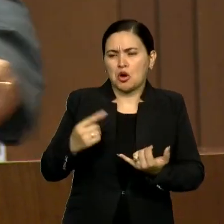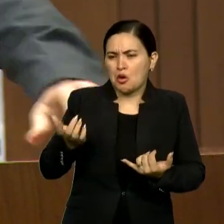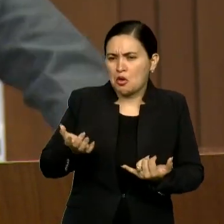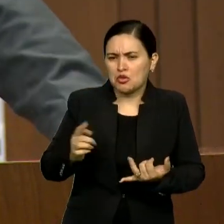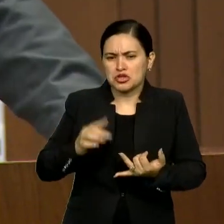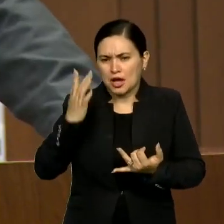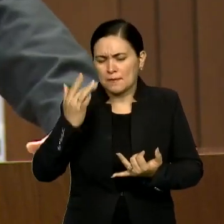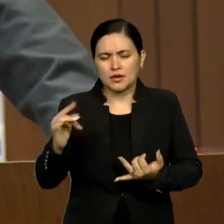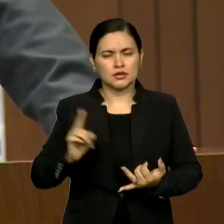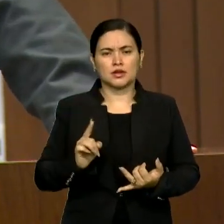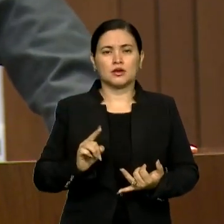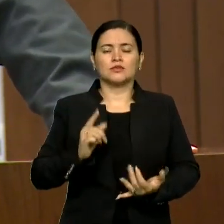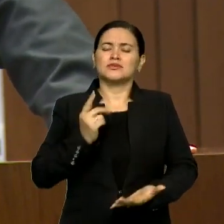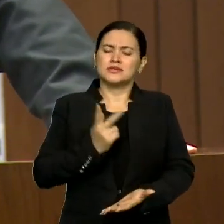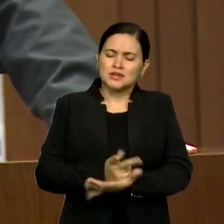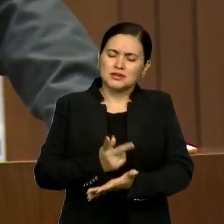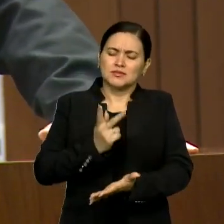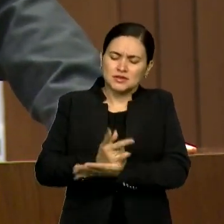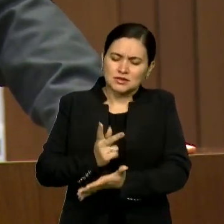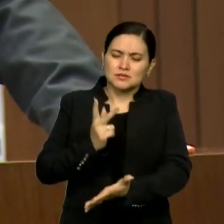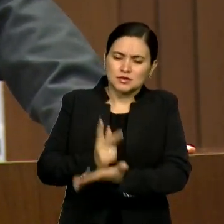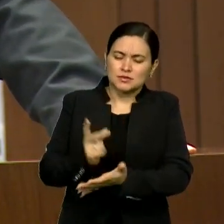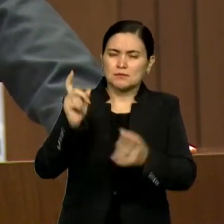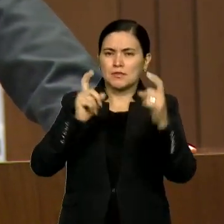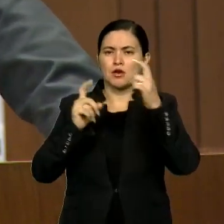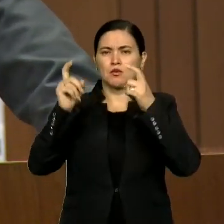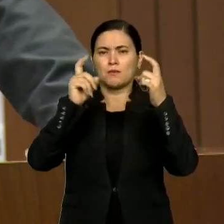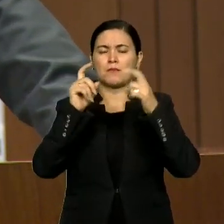a preocupação permanente na defesa desse